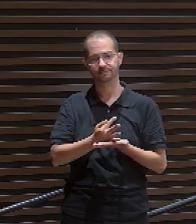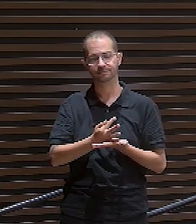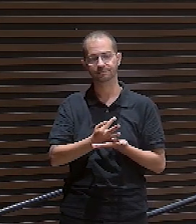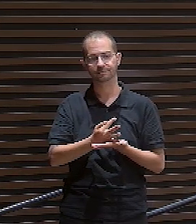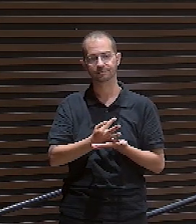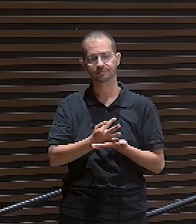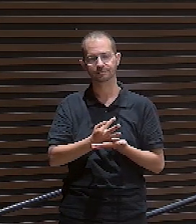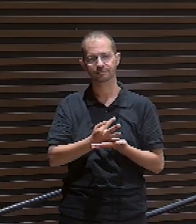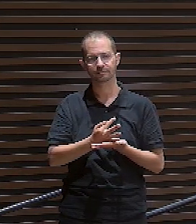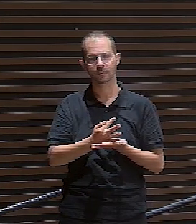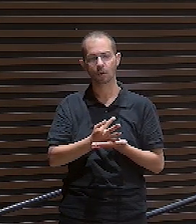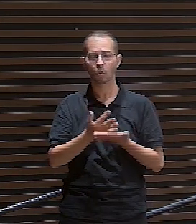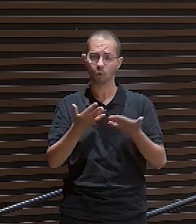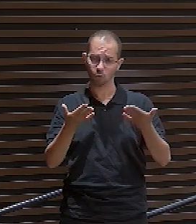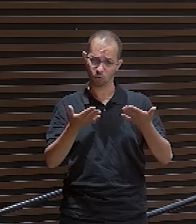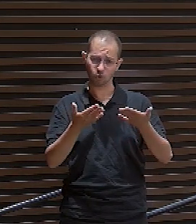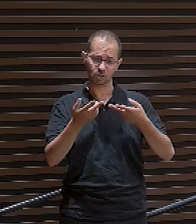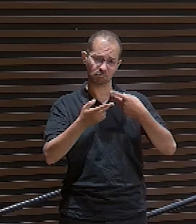Hoje eu estou falando dele.